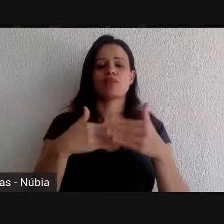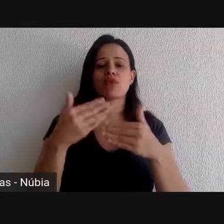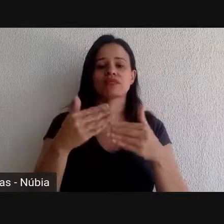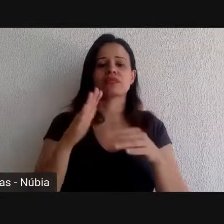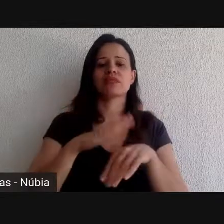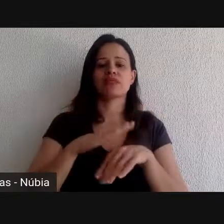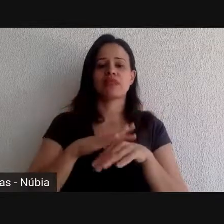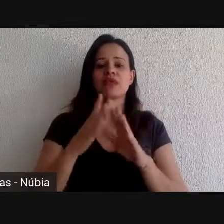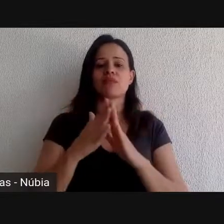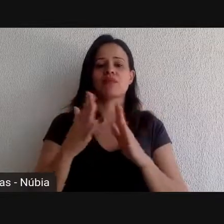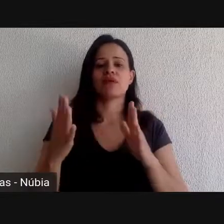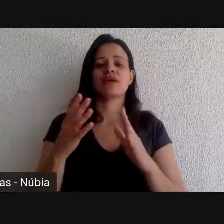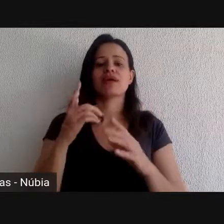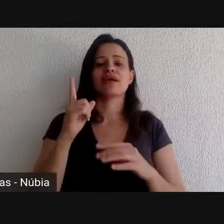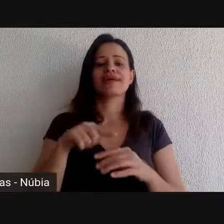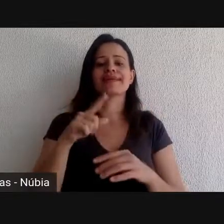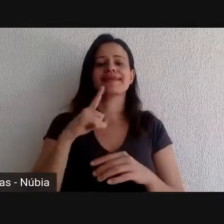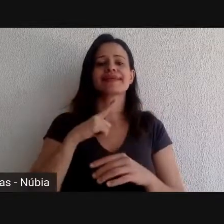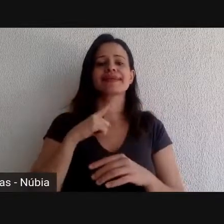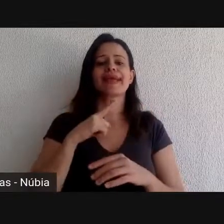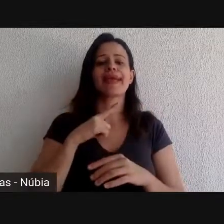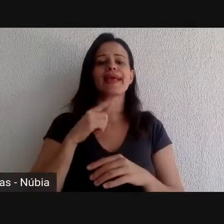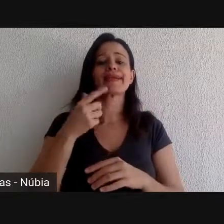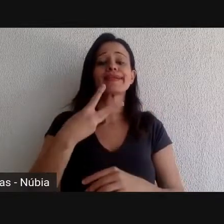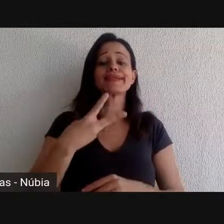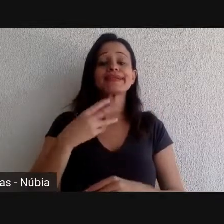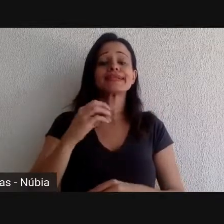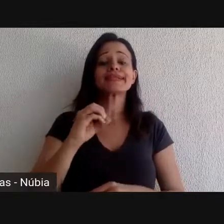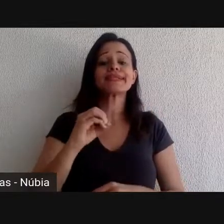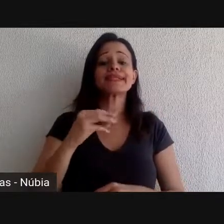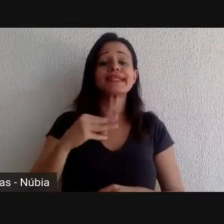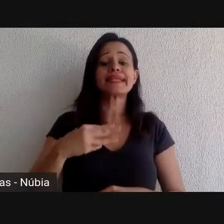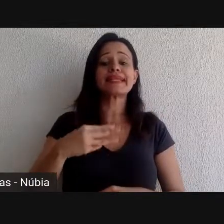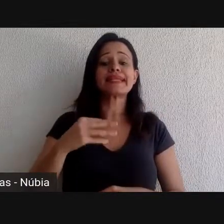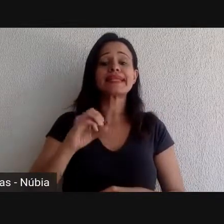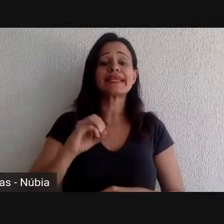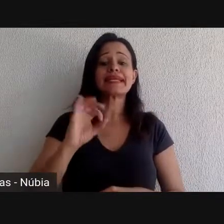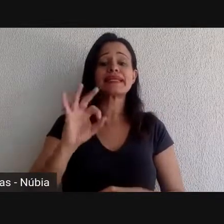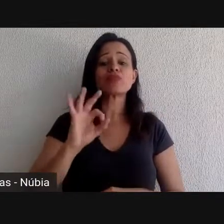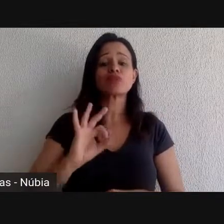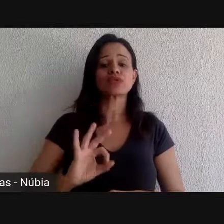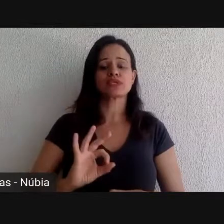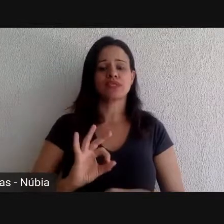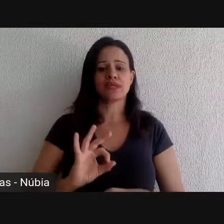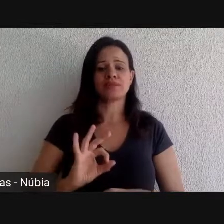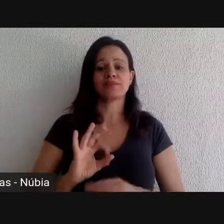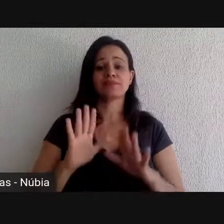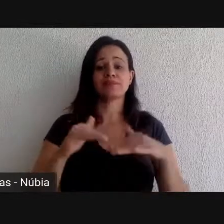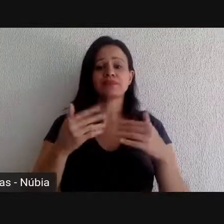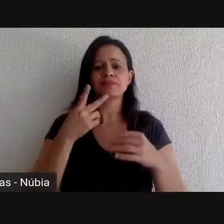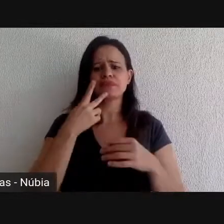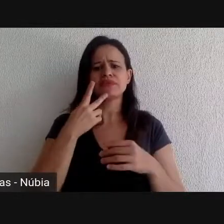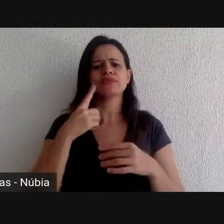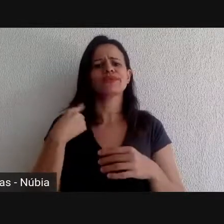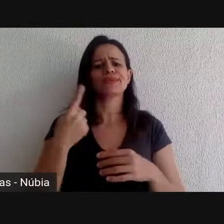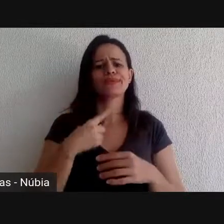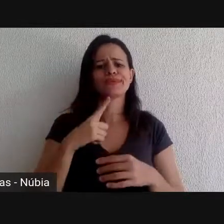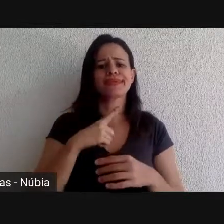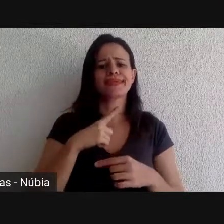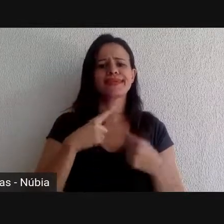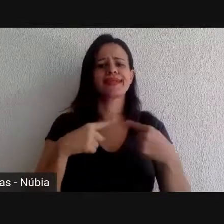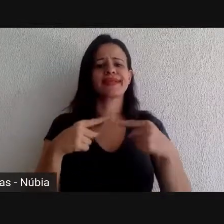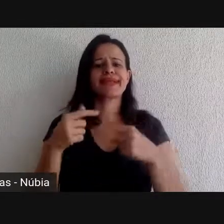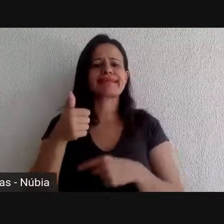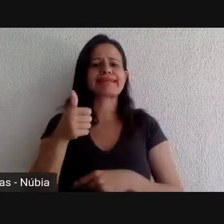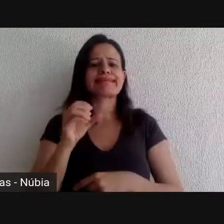dos estudos não chega a consumir 30% do tempo total do processo. Então, quando se fala, nossa, tem licenciamento ambiental que dura